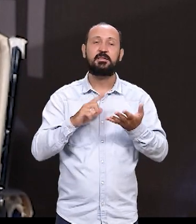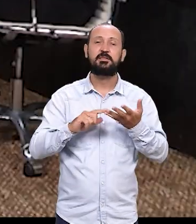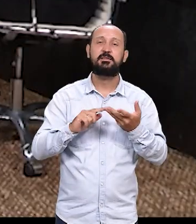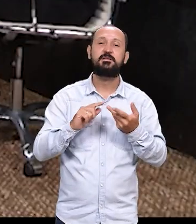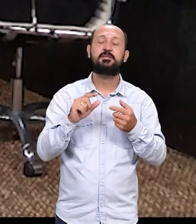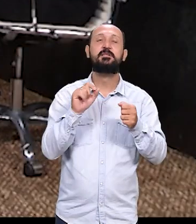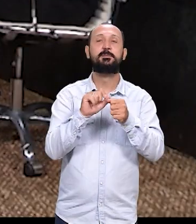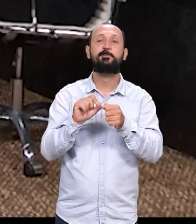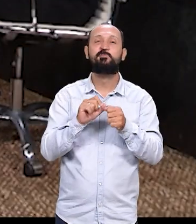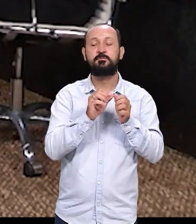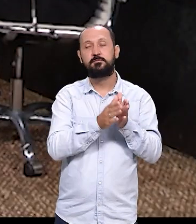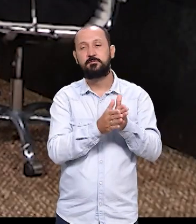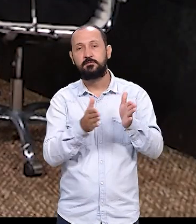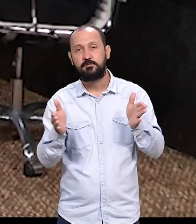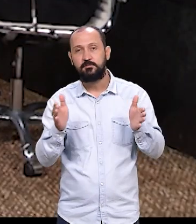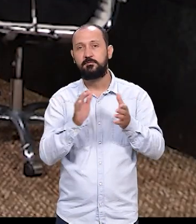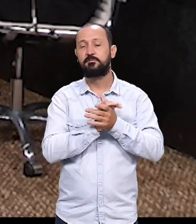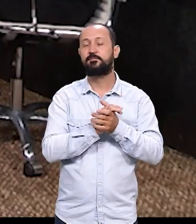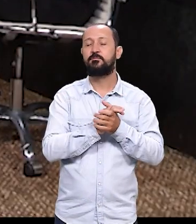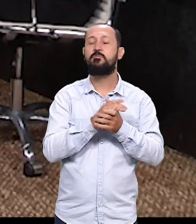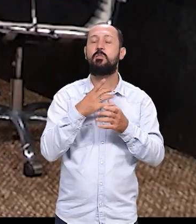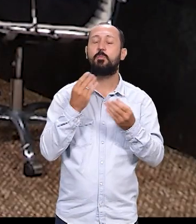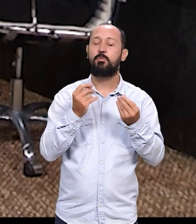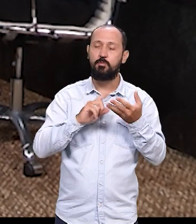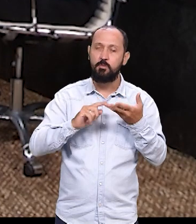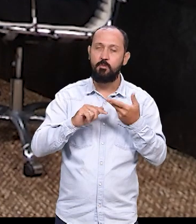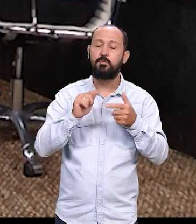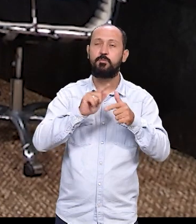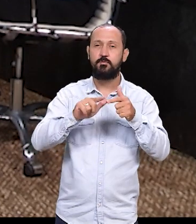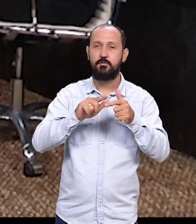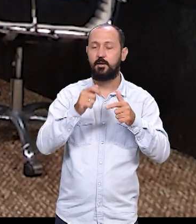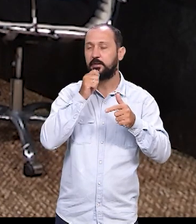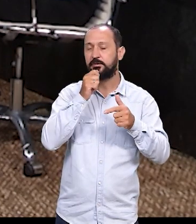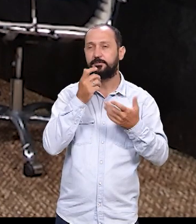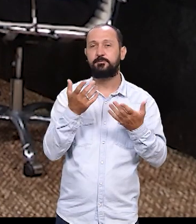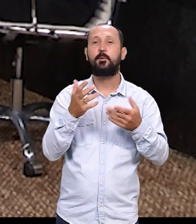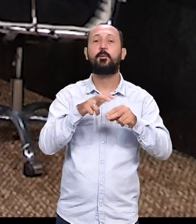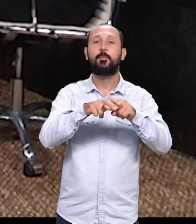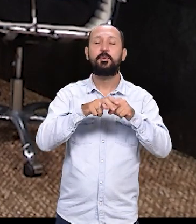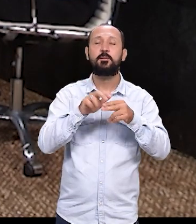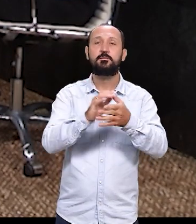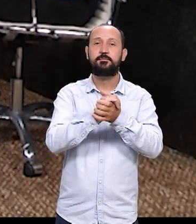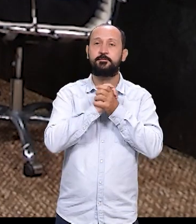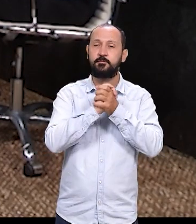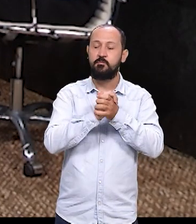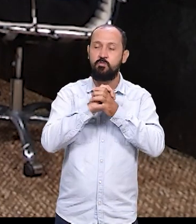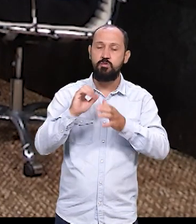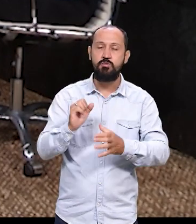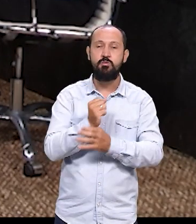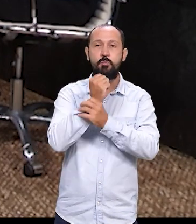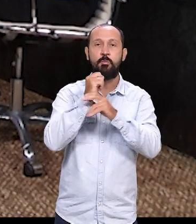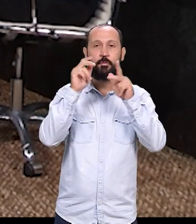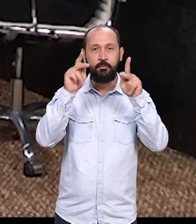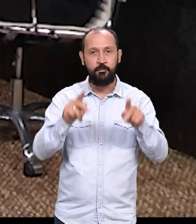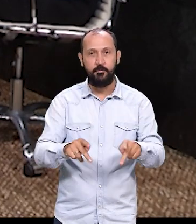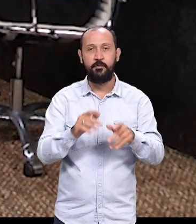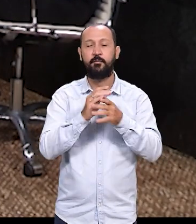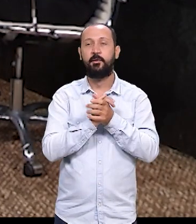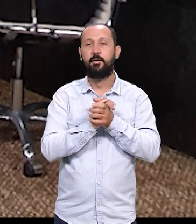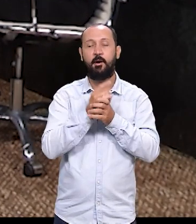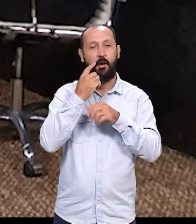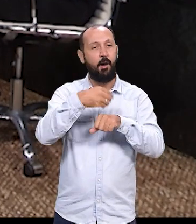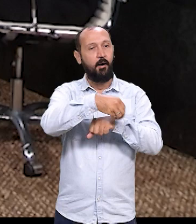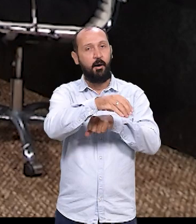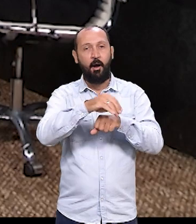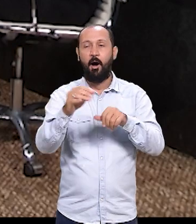prevenindo infelizmente ainda tem muito o que fazer nesse Campo da informação ainda muito Tabu por isso que eu parabenizo